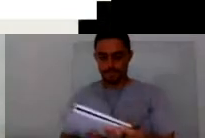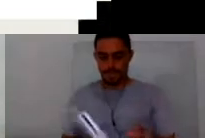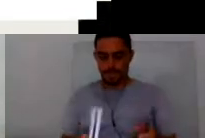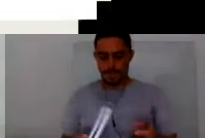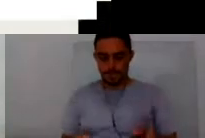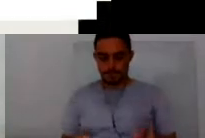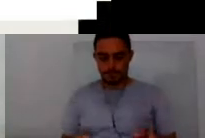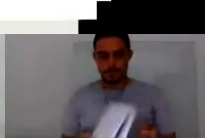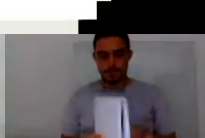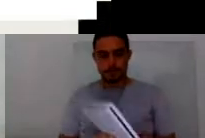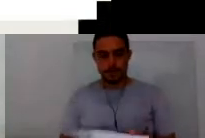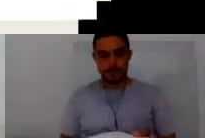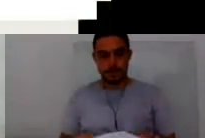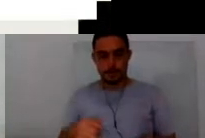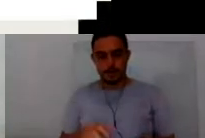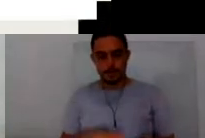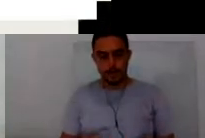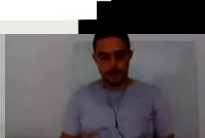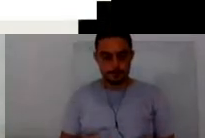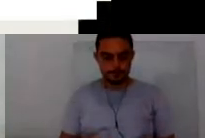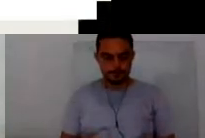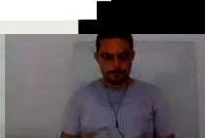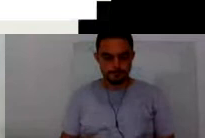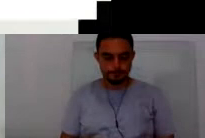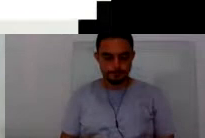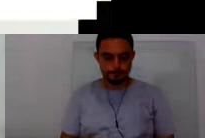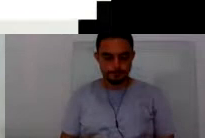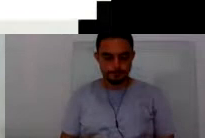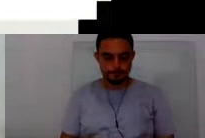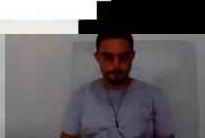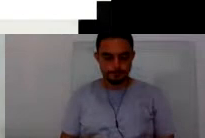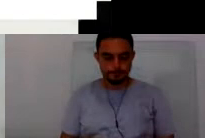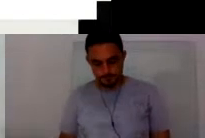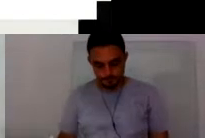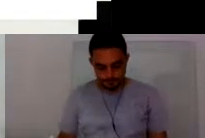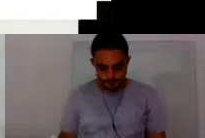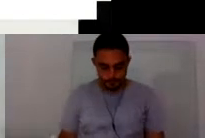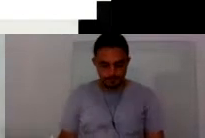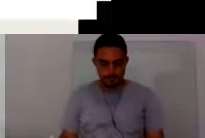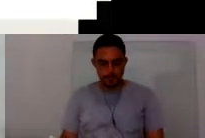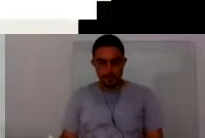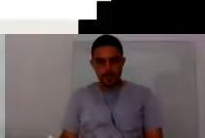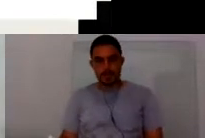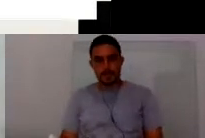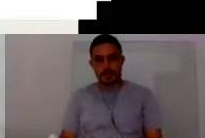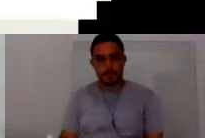né? Nós precisamos calcular agora aí a umidade...